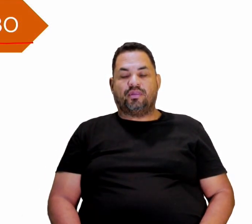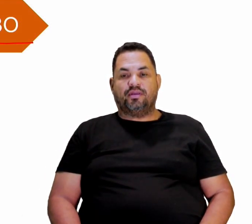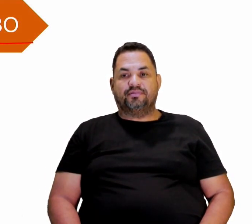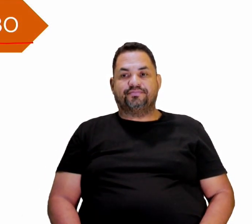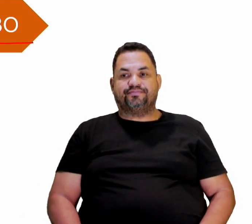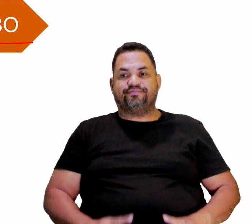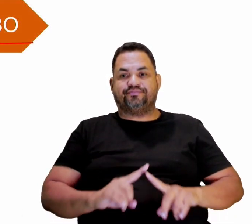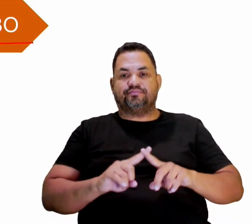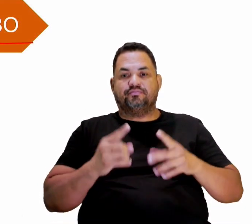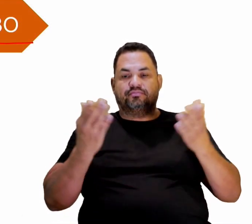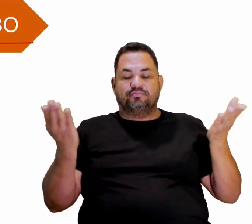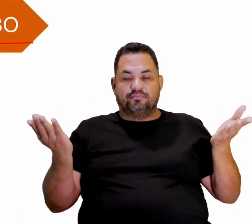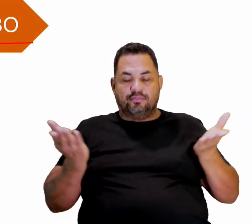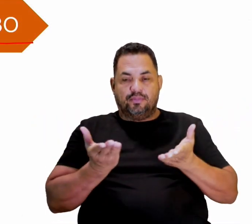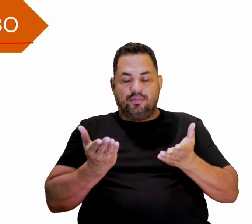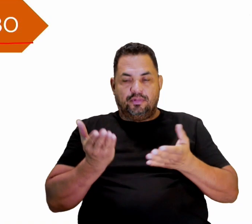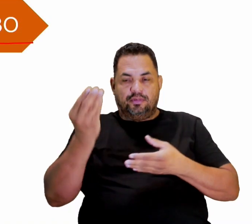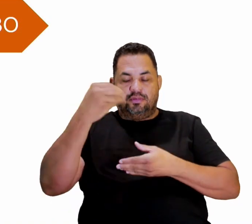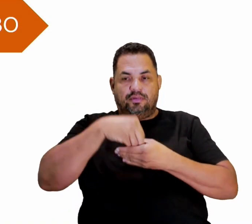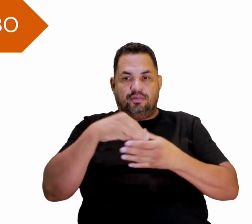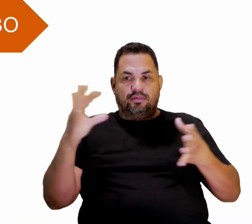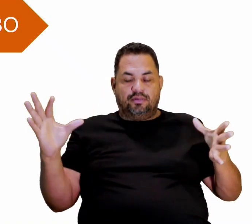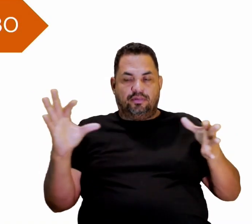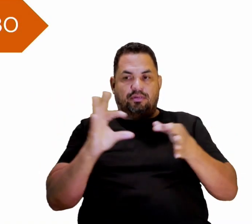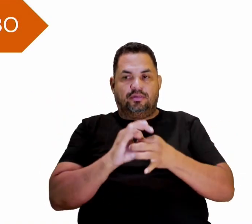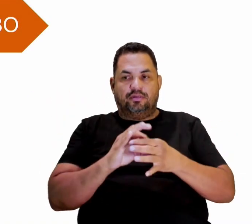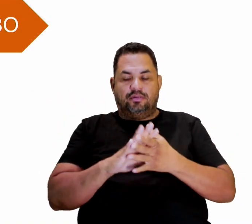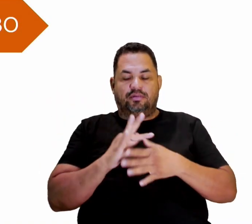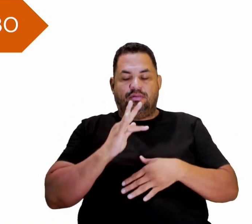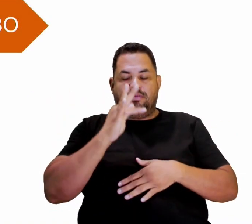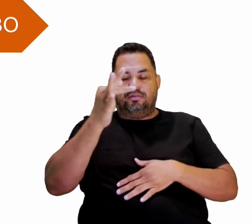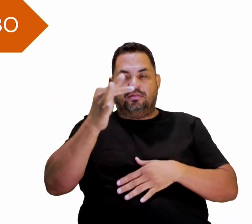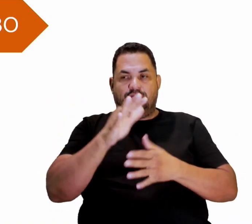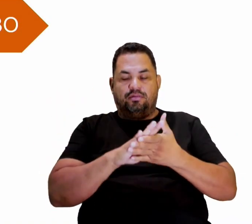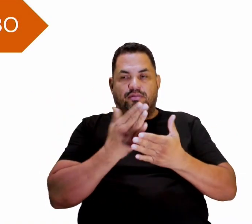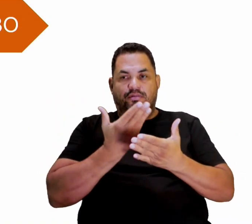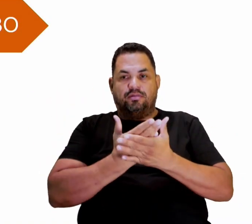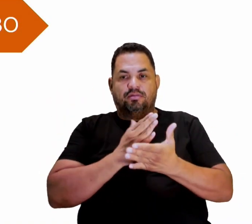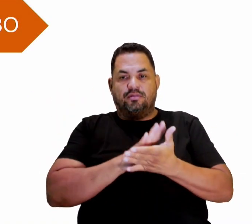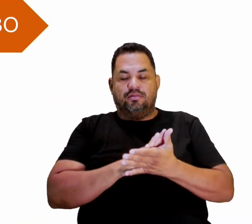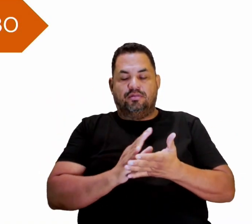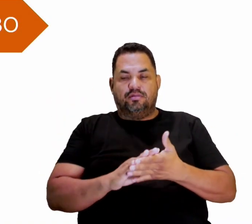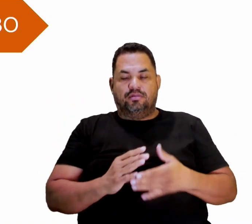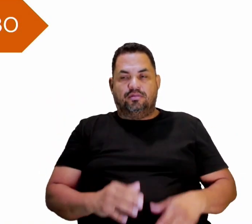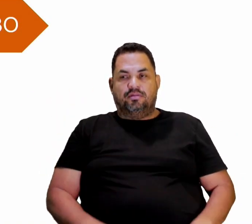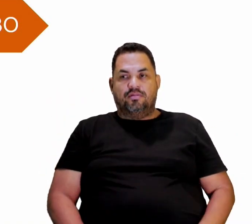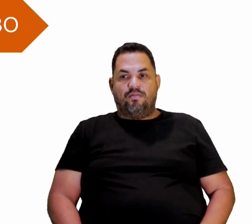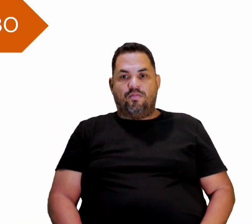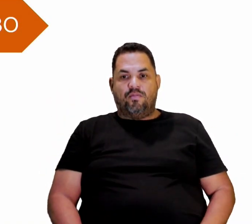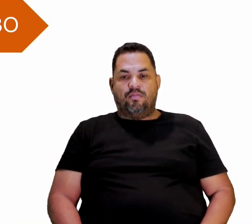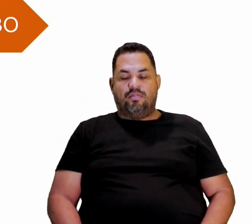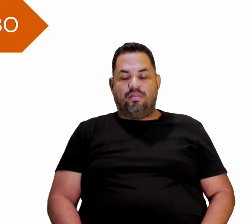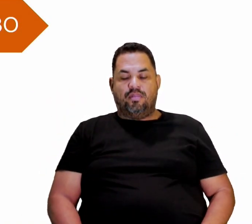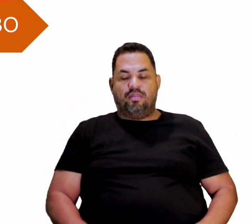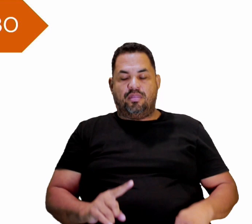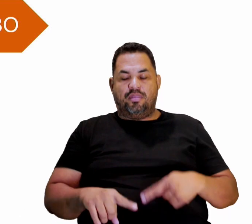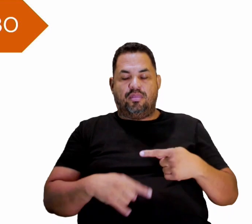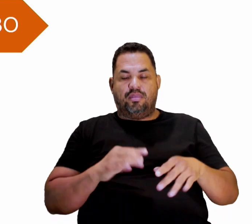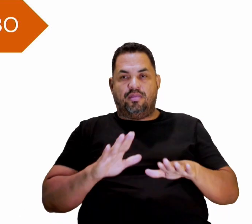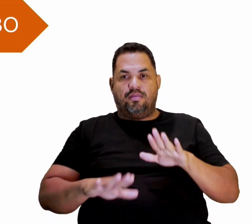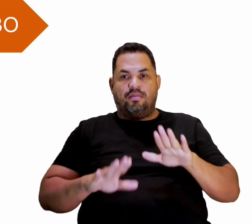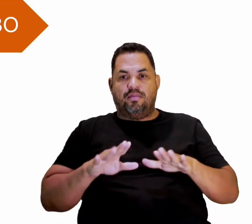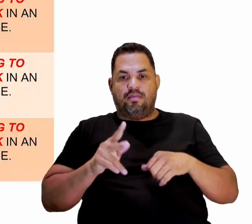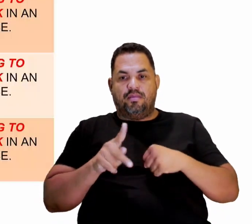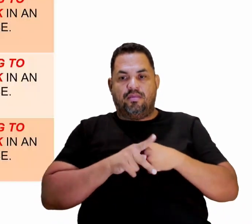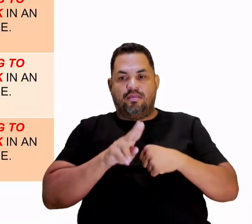Aqui Neste contexto Neste contexto de futuro você vai tradu para voo vai vamos dependendo do